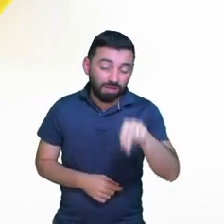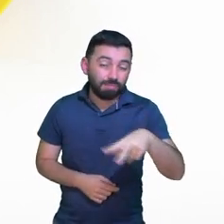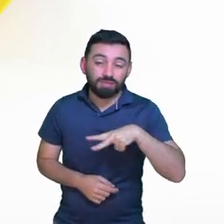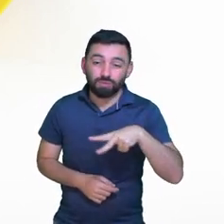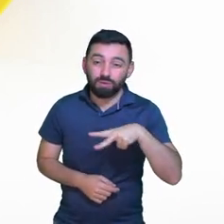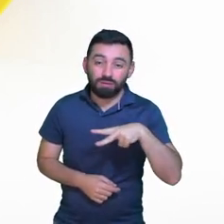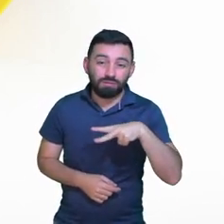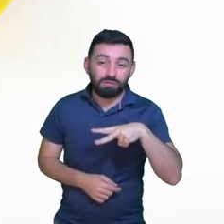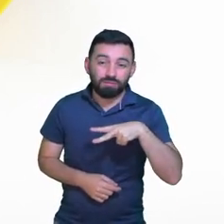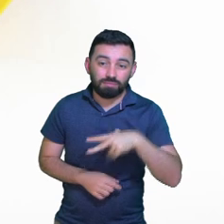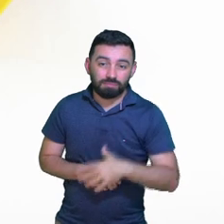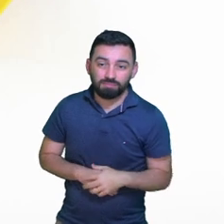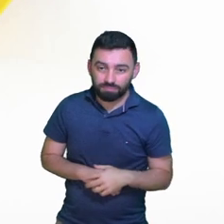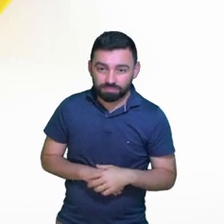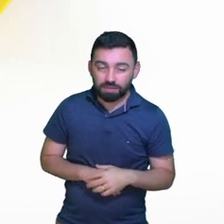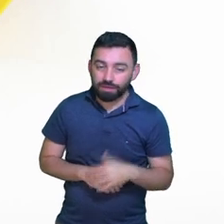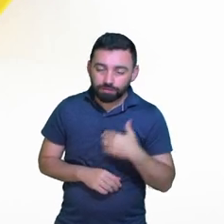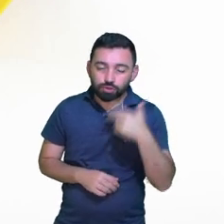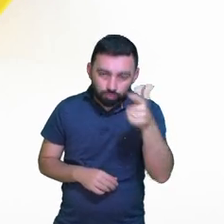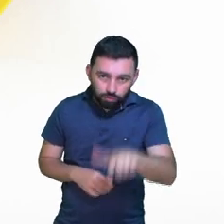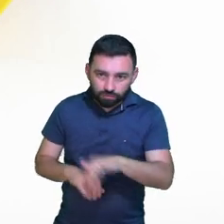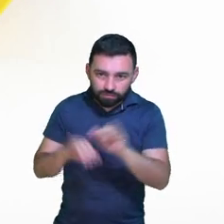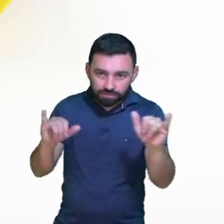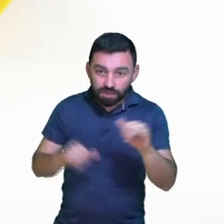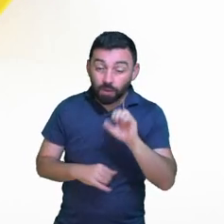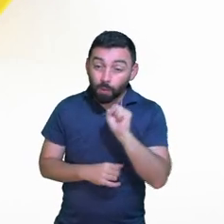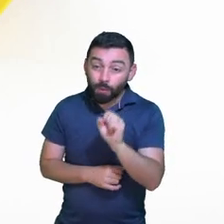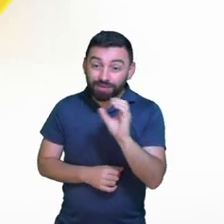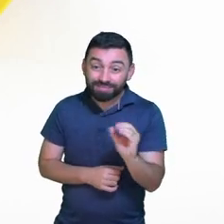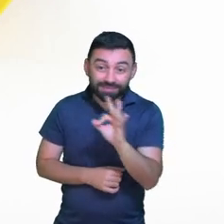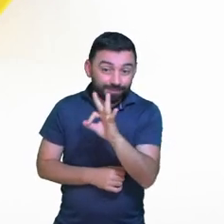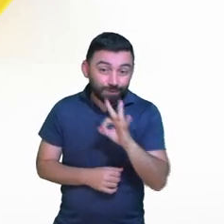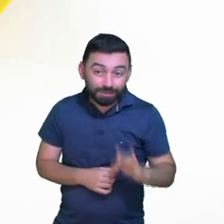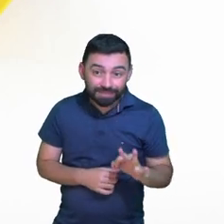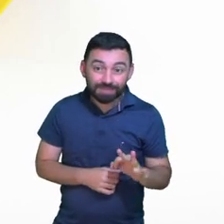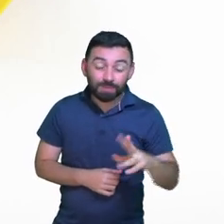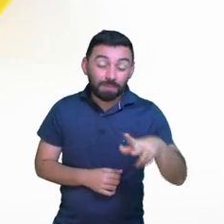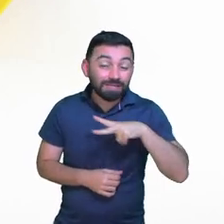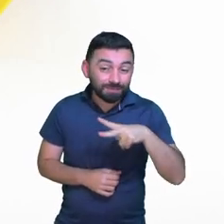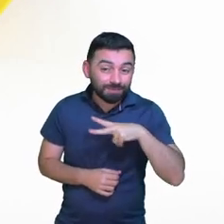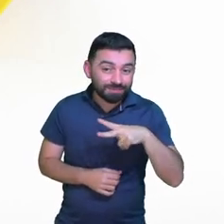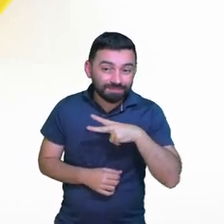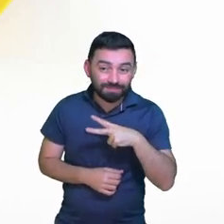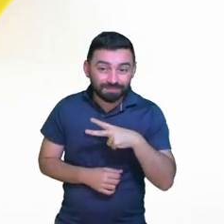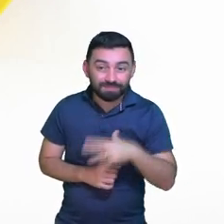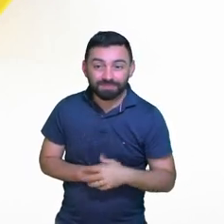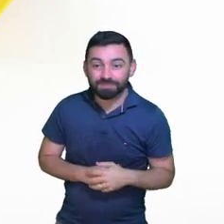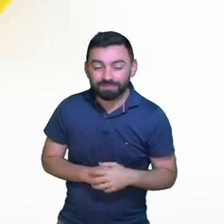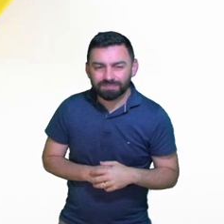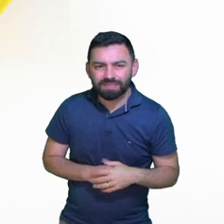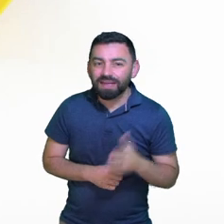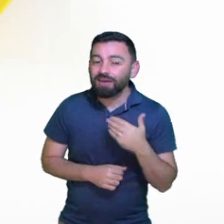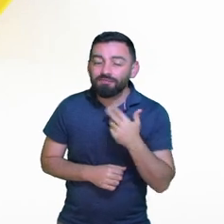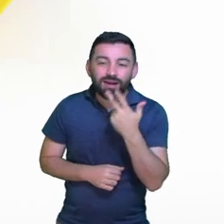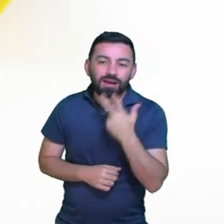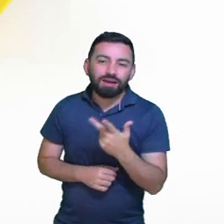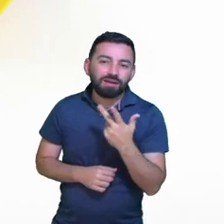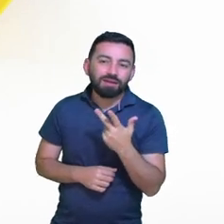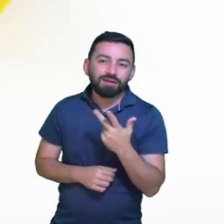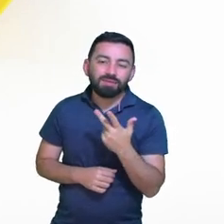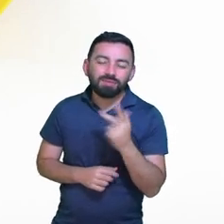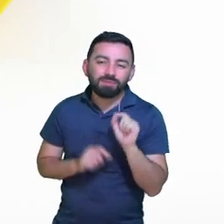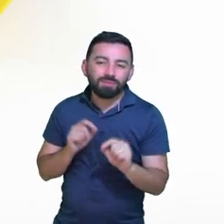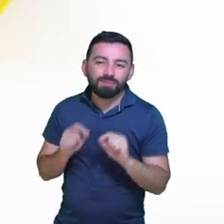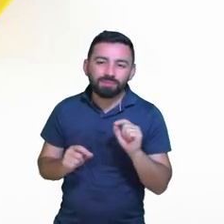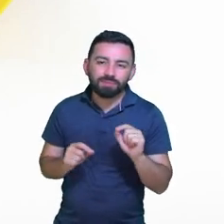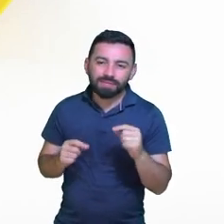particulares eu vou repetir 80% são as particulares e o que eu tô dizendo para vocês